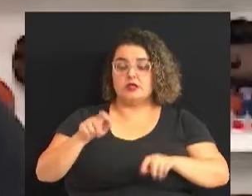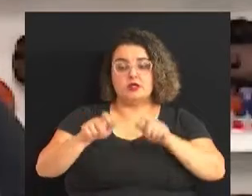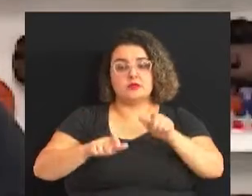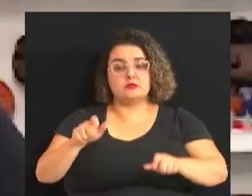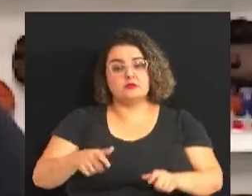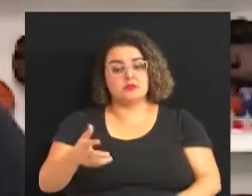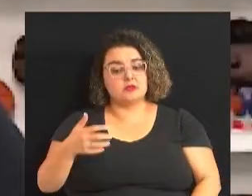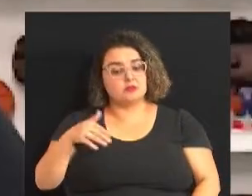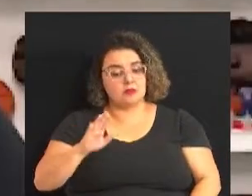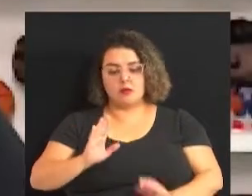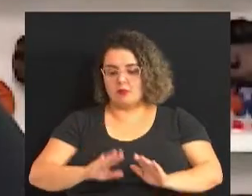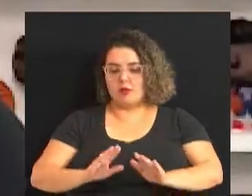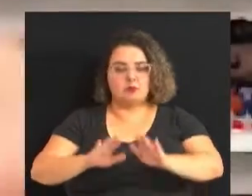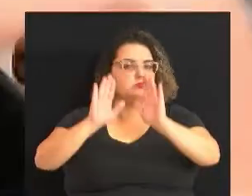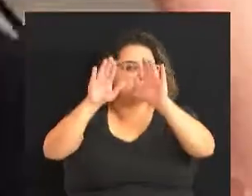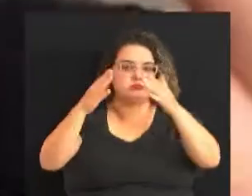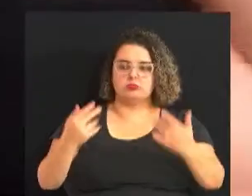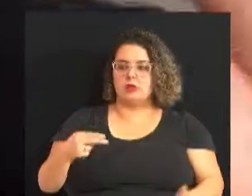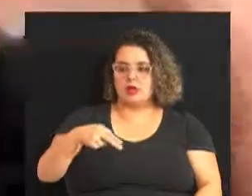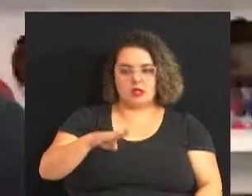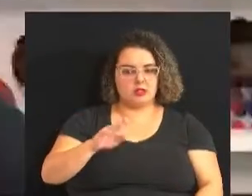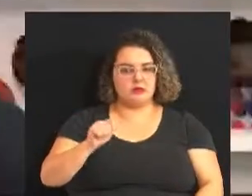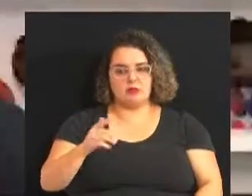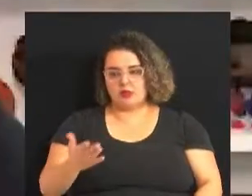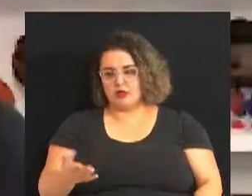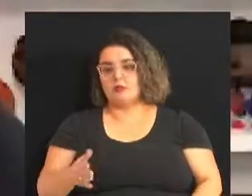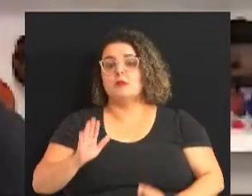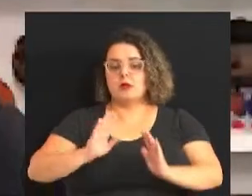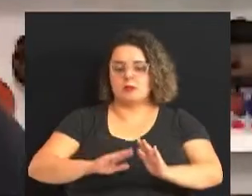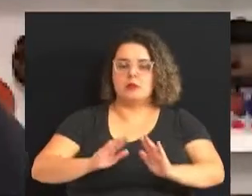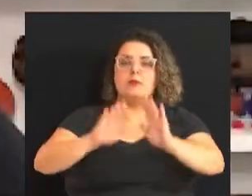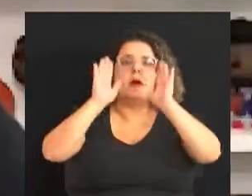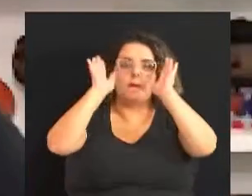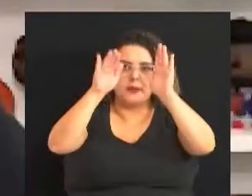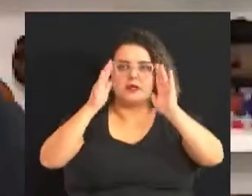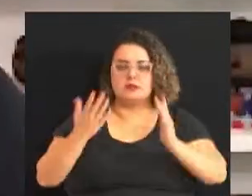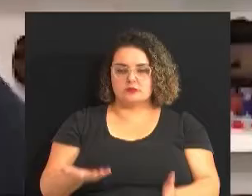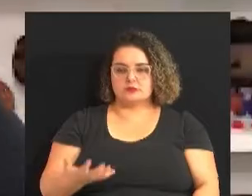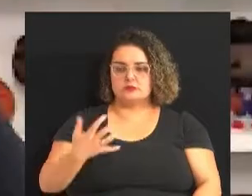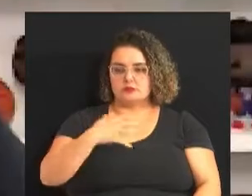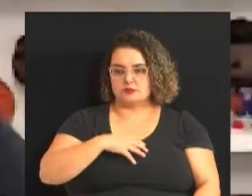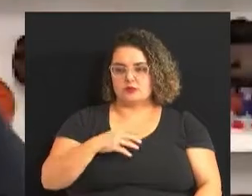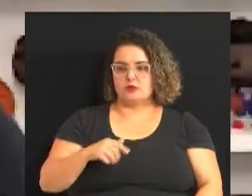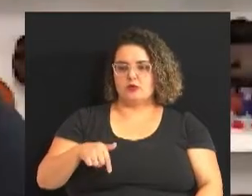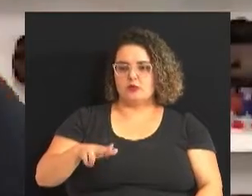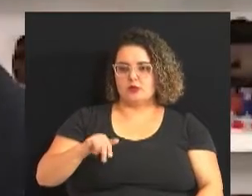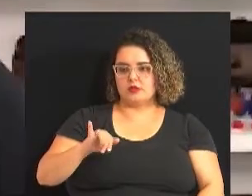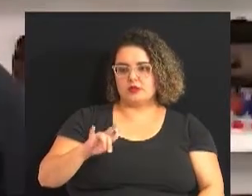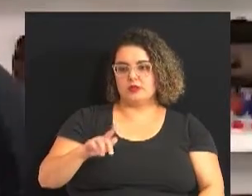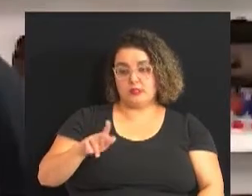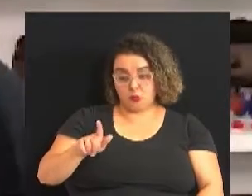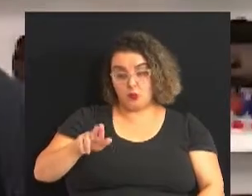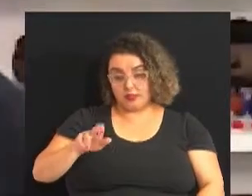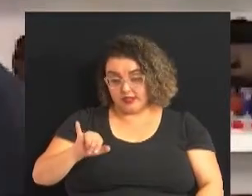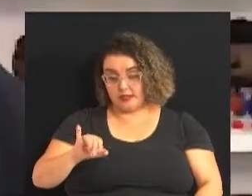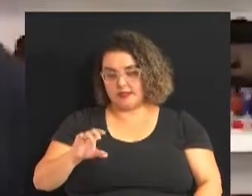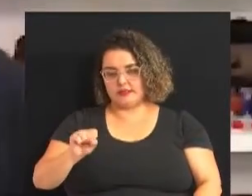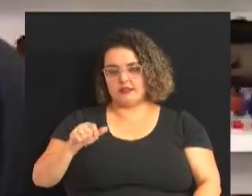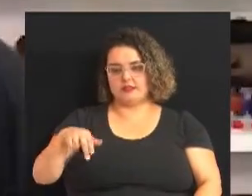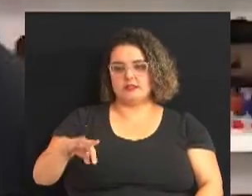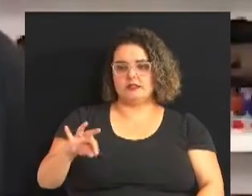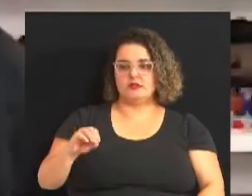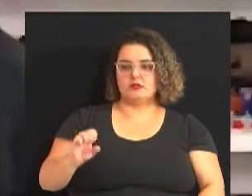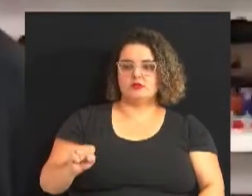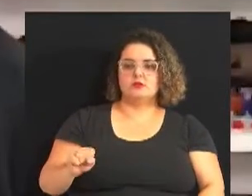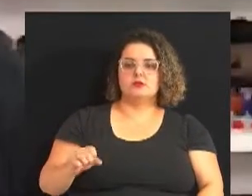basquete, independente se é a NBA, mas é o basquetebol, do mesmo jeito que a gente teve o Gui Santos, e a gente hoje estamos falando aqui,